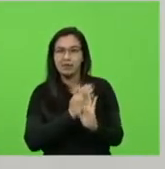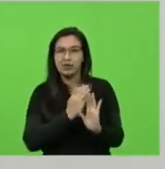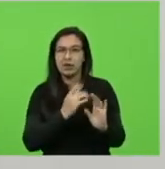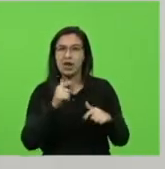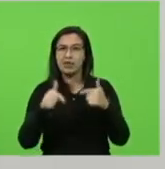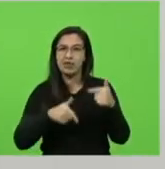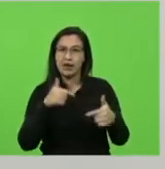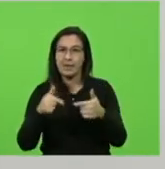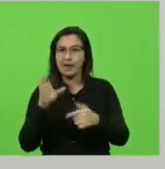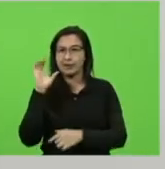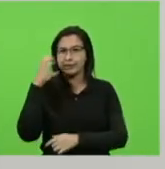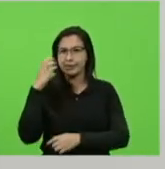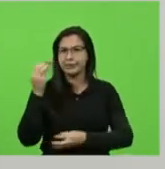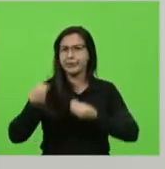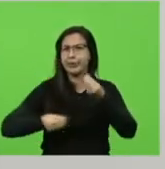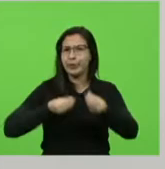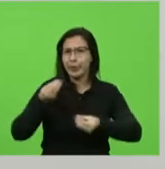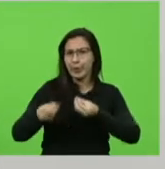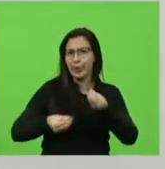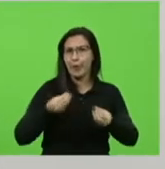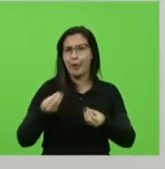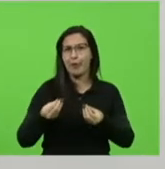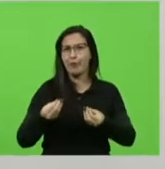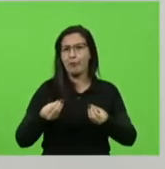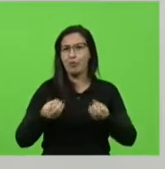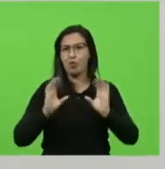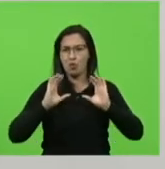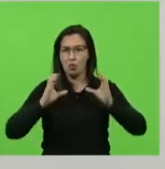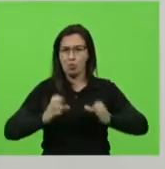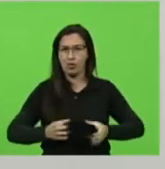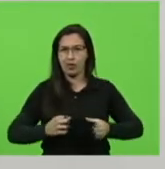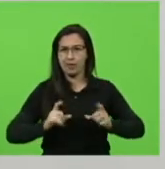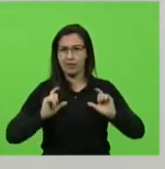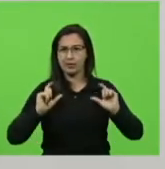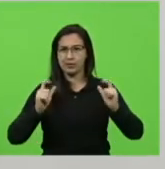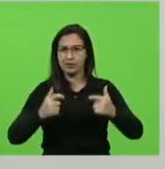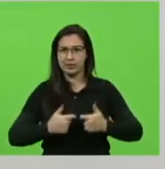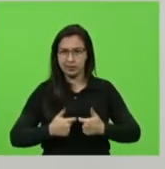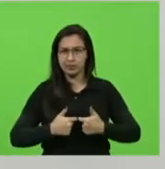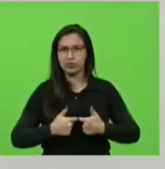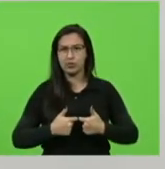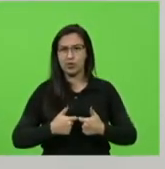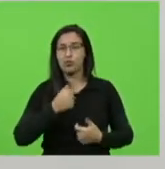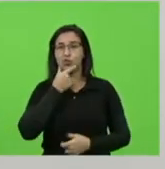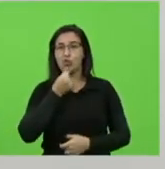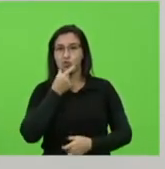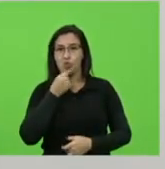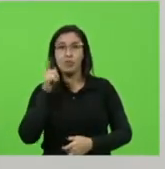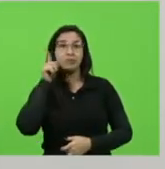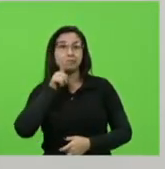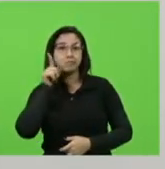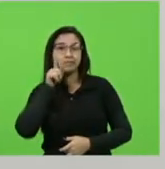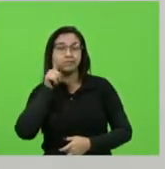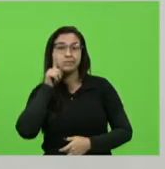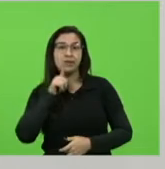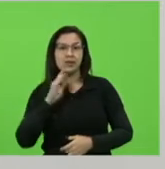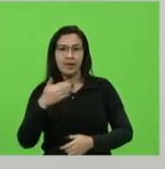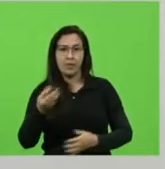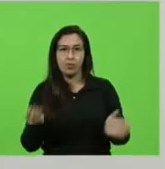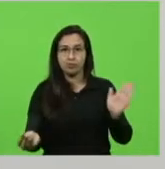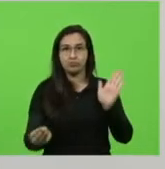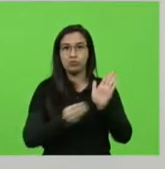para investigar o comportamento sexual do homem americano. No entanto, depois que o seu compêndio foi publicado, um trabalho